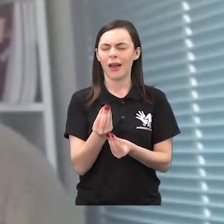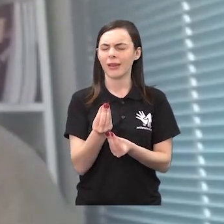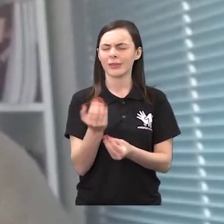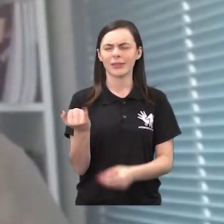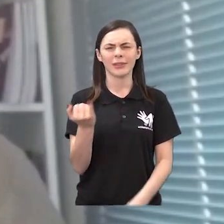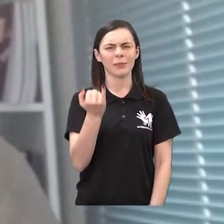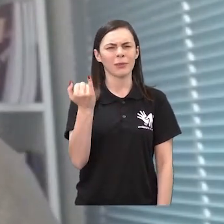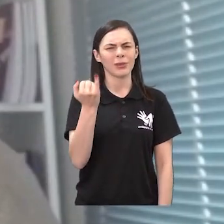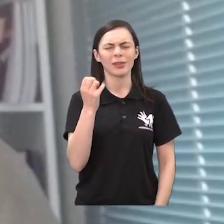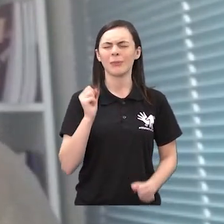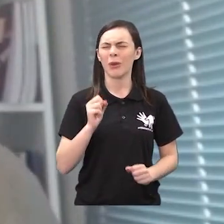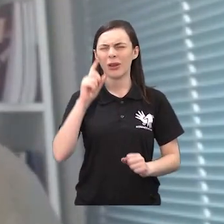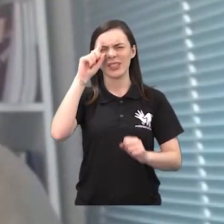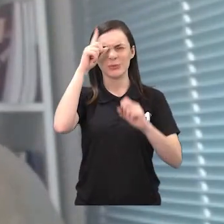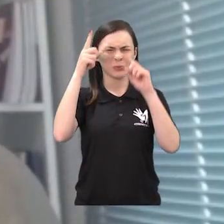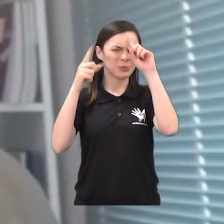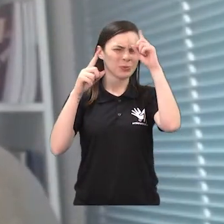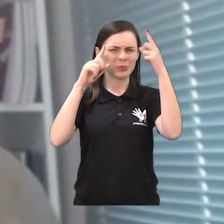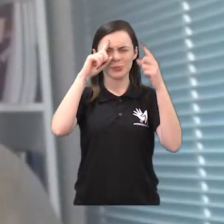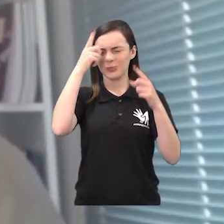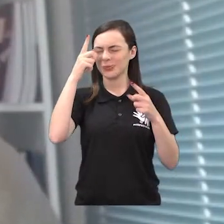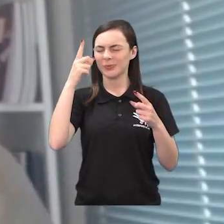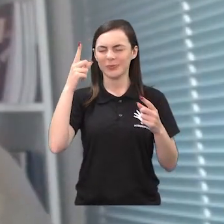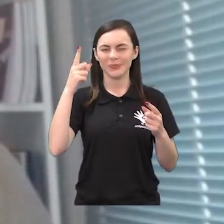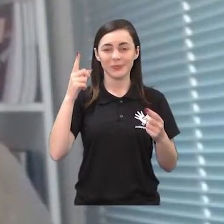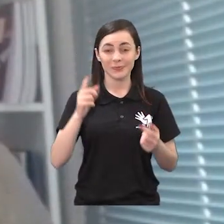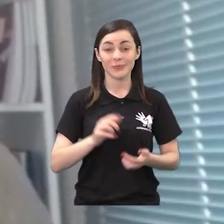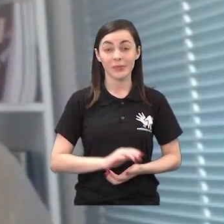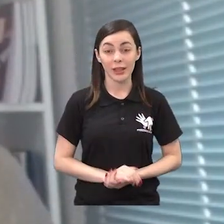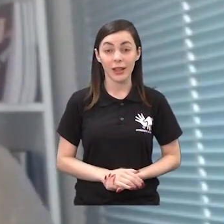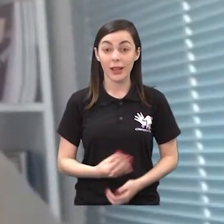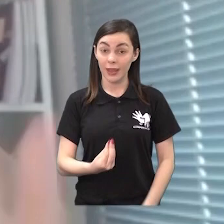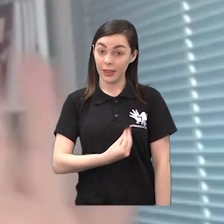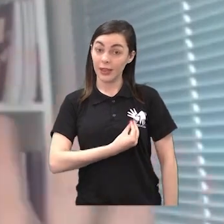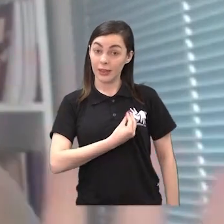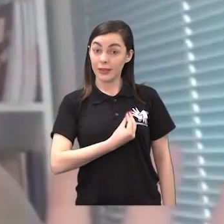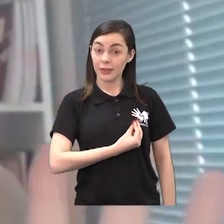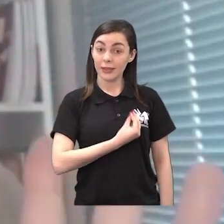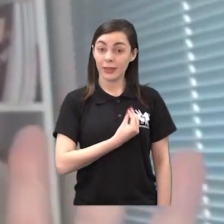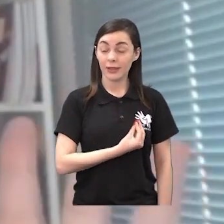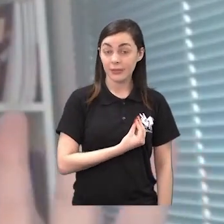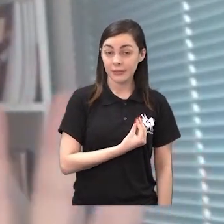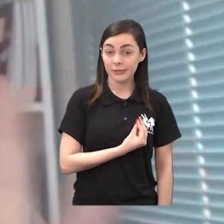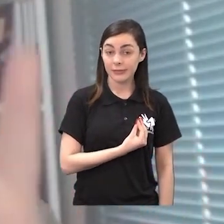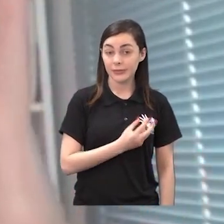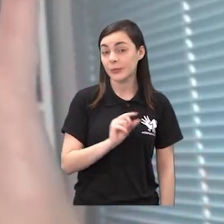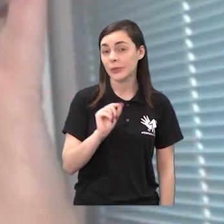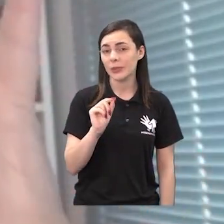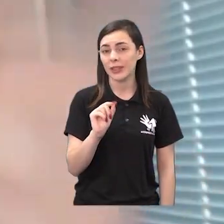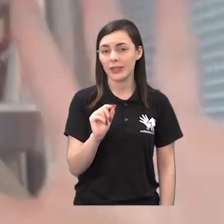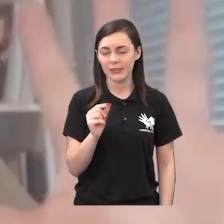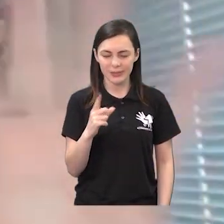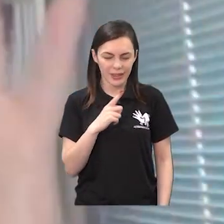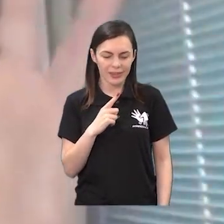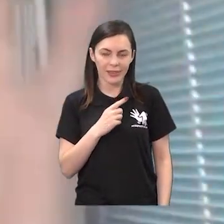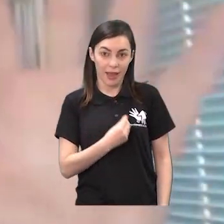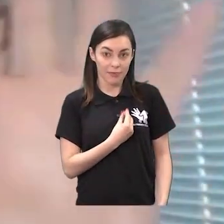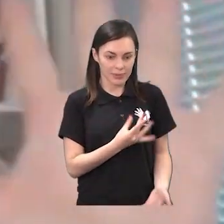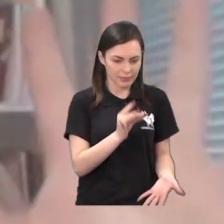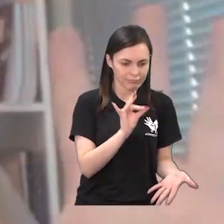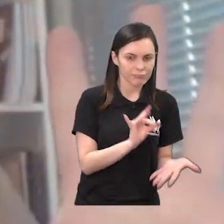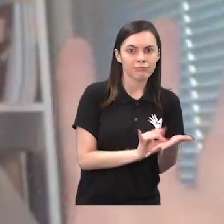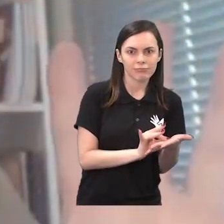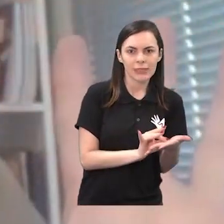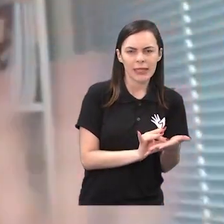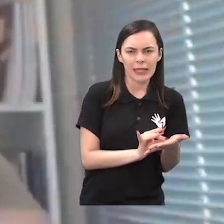arte, pintem o set. Porque na vida, o que mais você tem, a tua